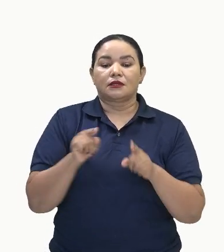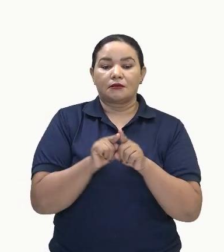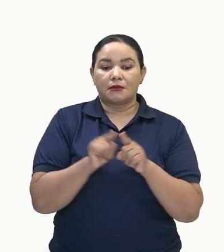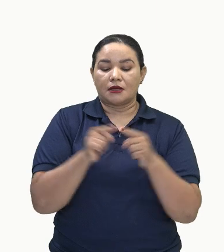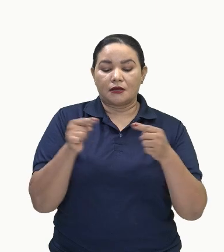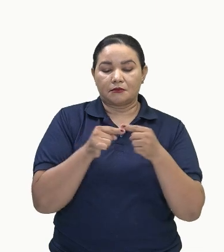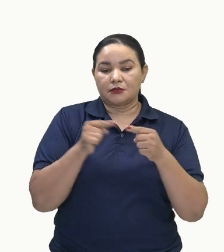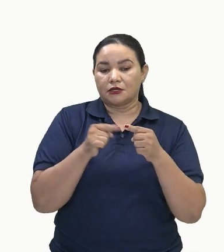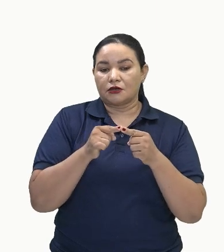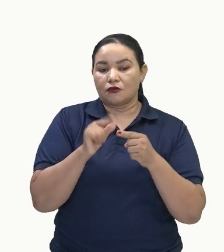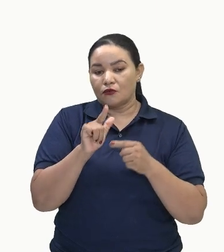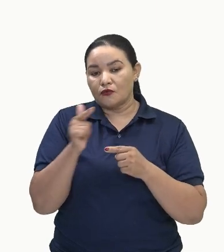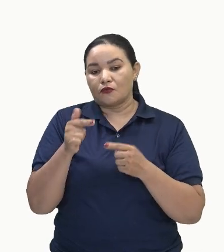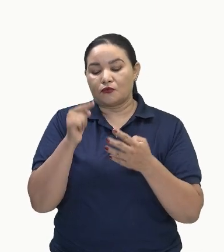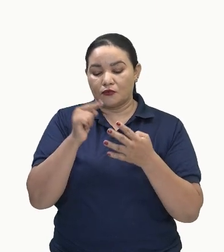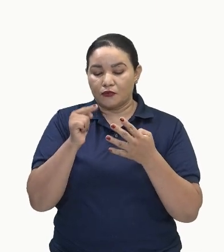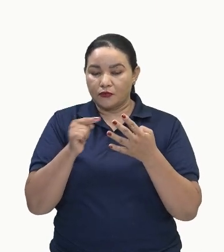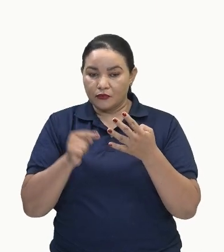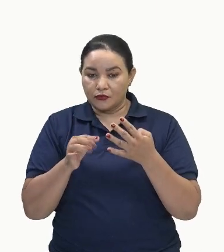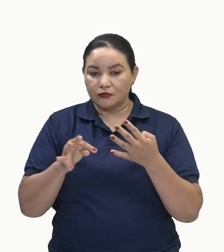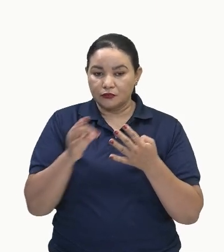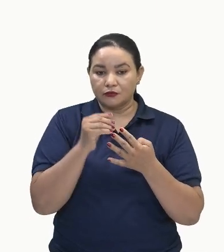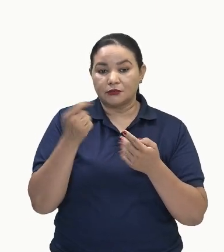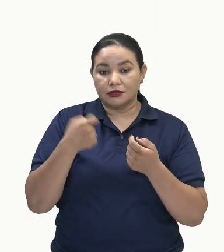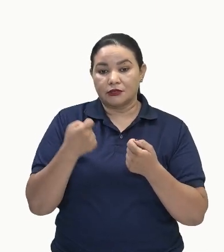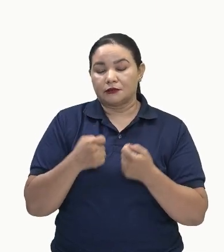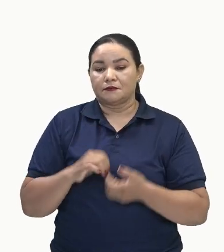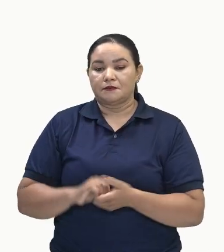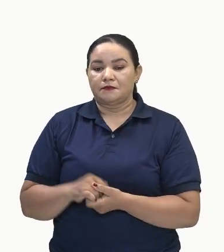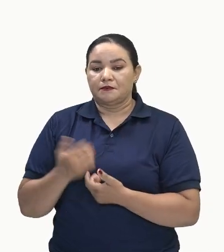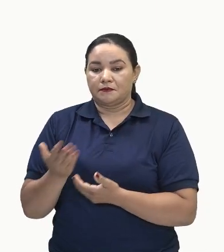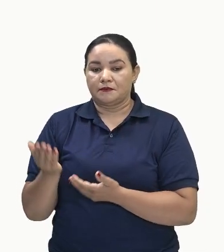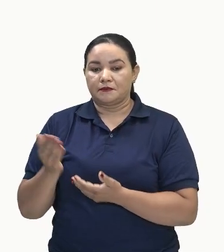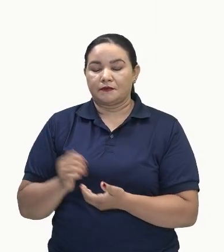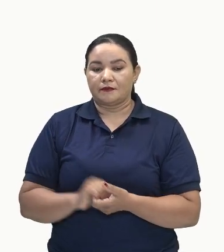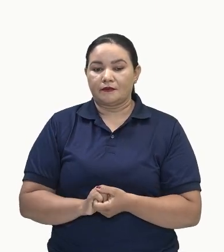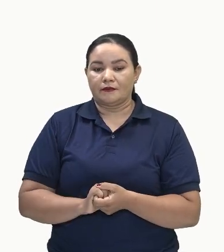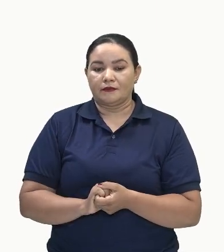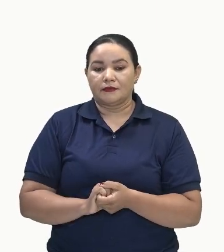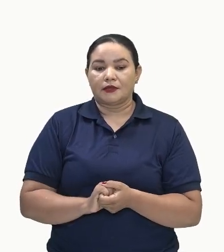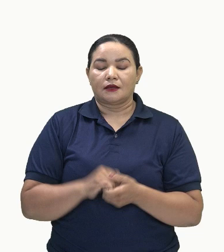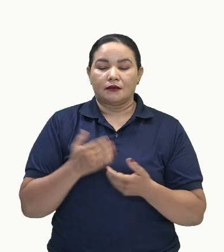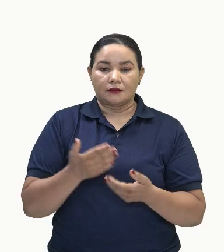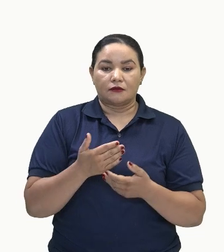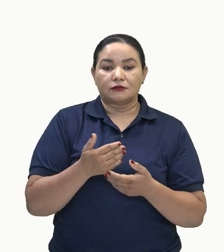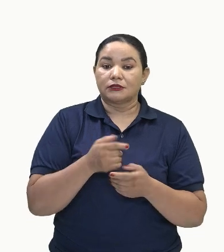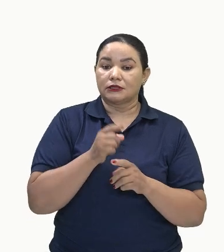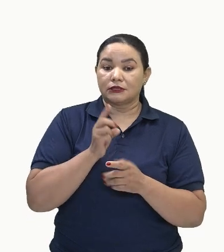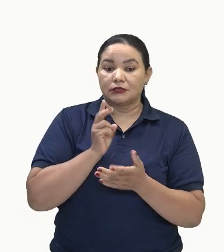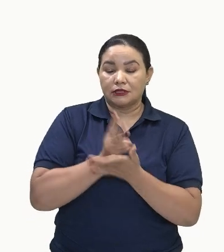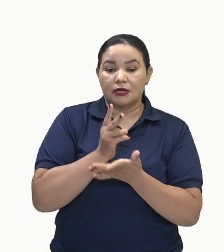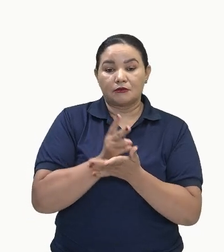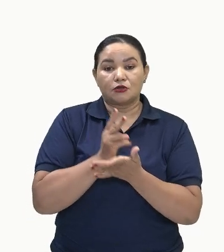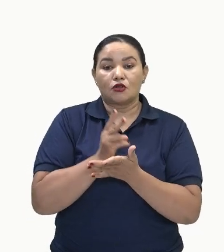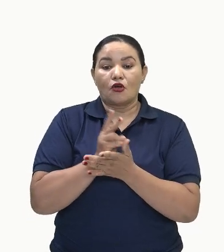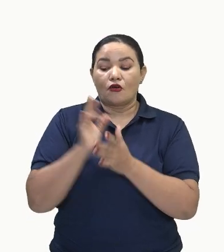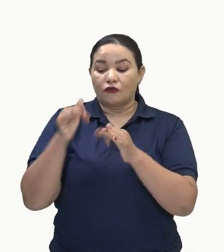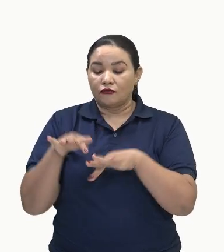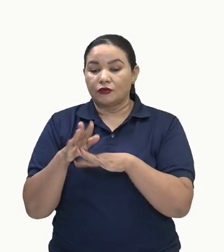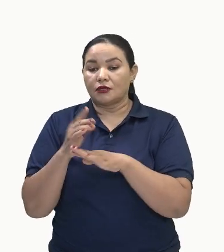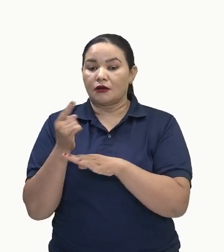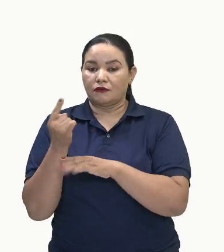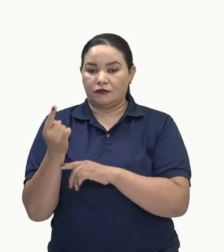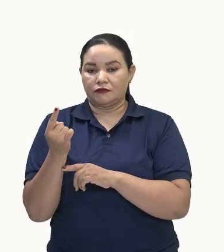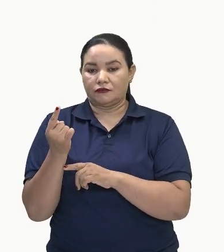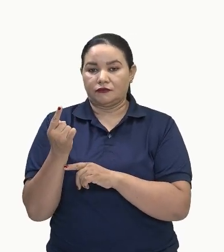4 casas decimais. Ah, com observação, que sempre o último, no nosso caso, potência de 10, sempre o último algarismo será 1,